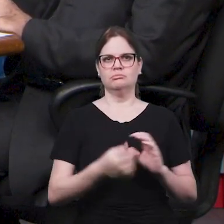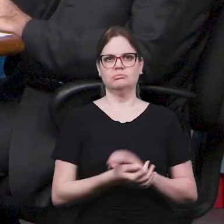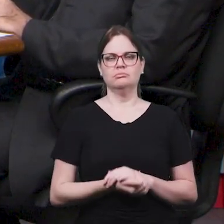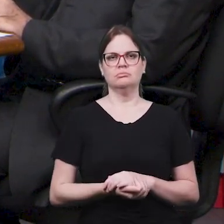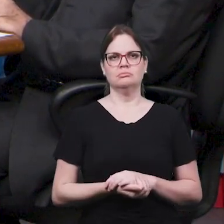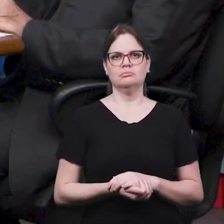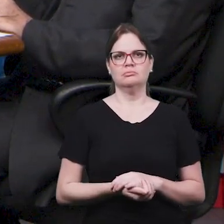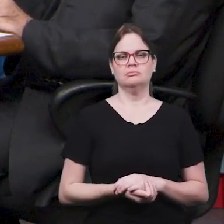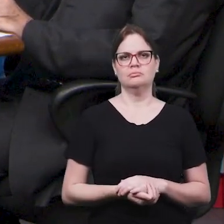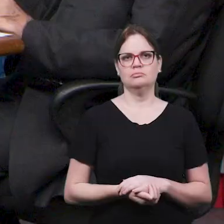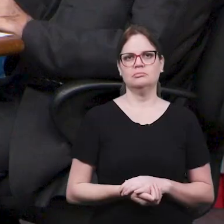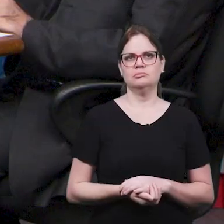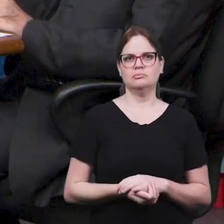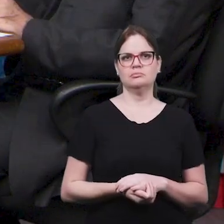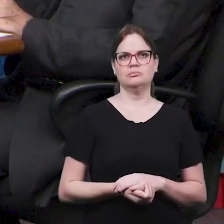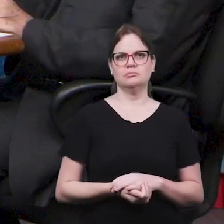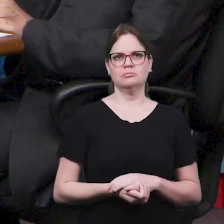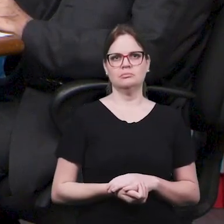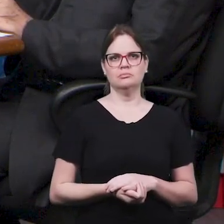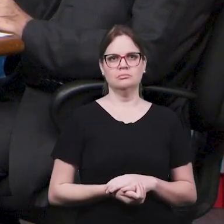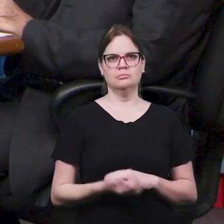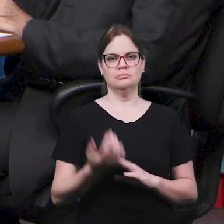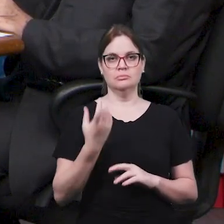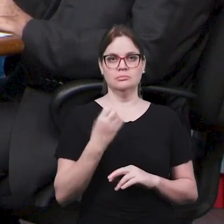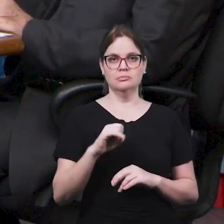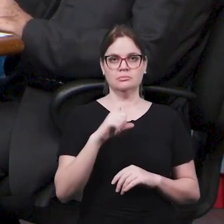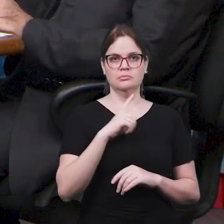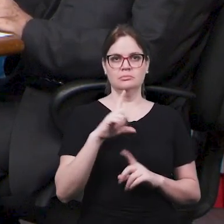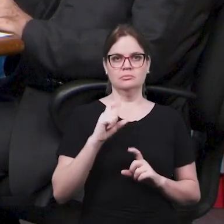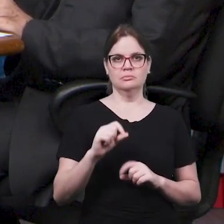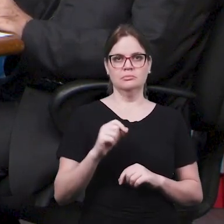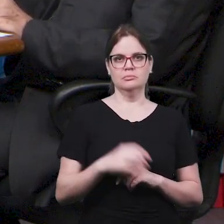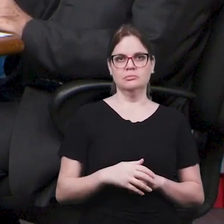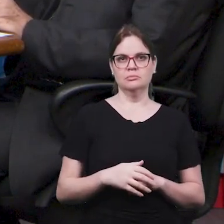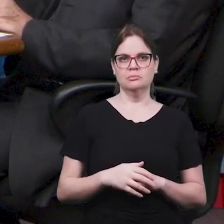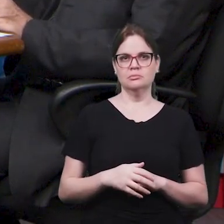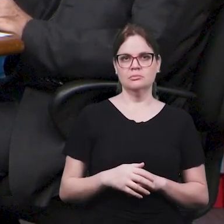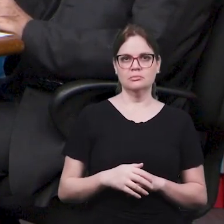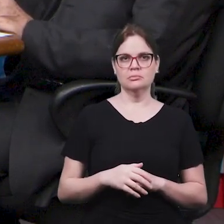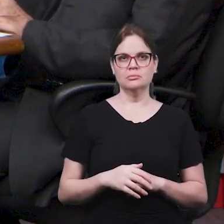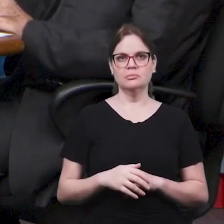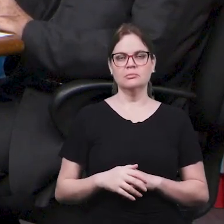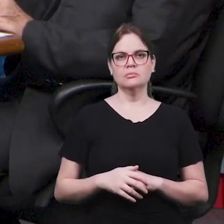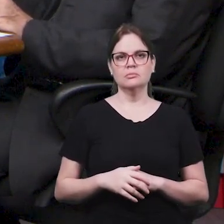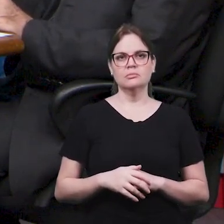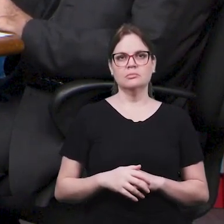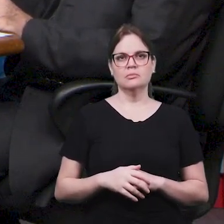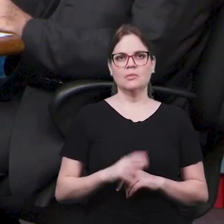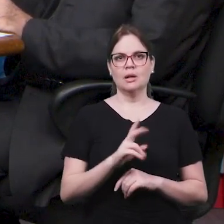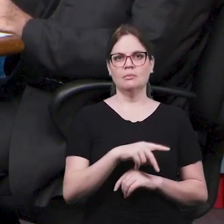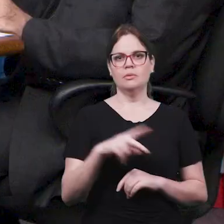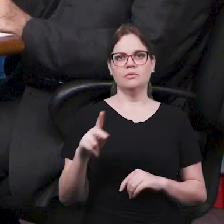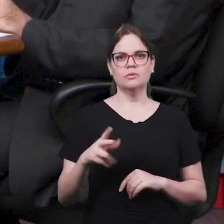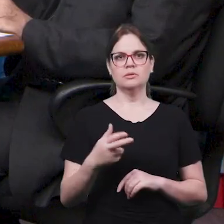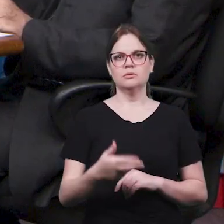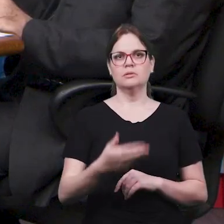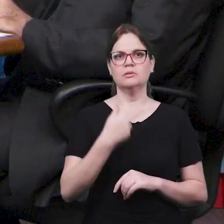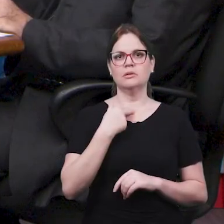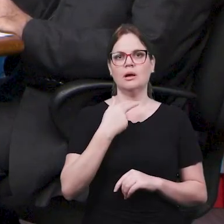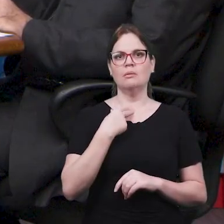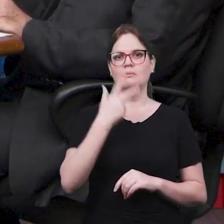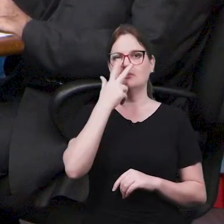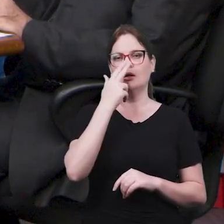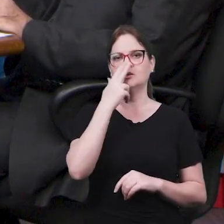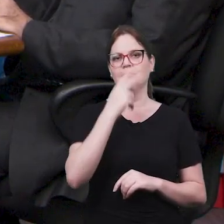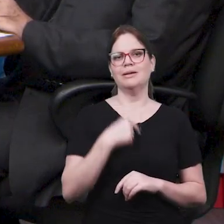Com determinadas classes da igreja, né, já mais adultas, como é o caso de adolescentes, a professora não pode ser